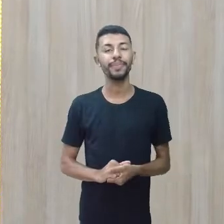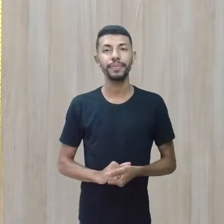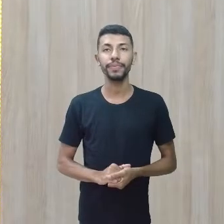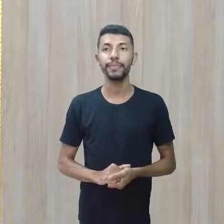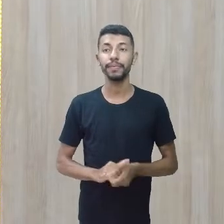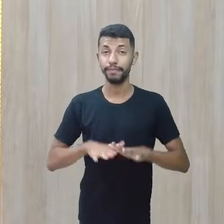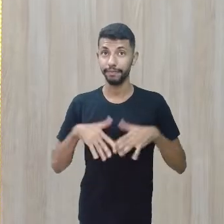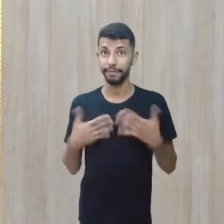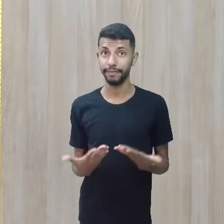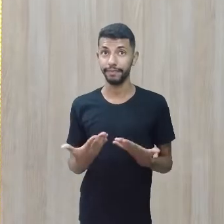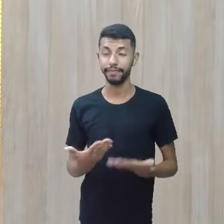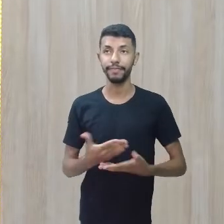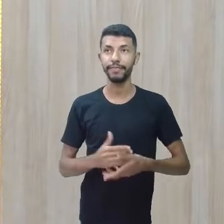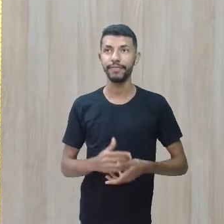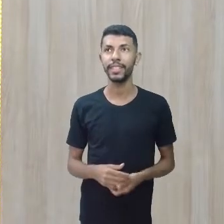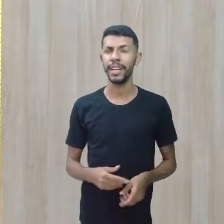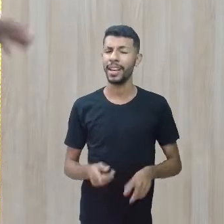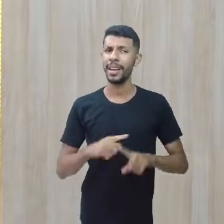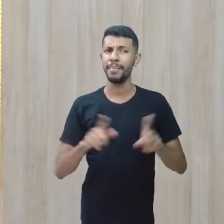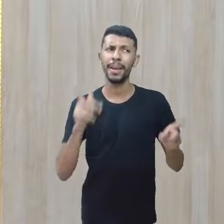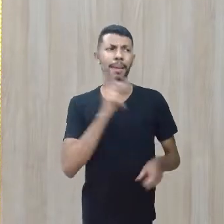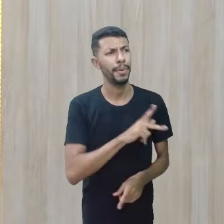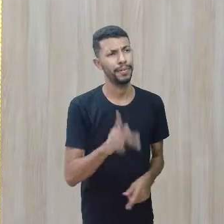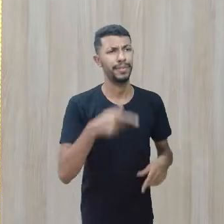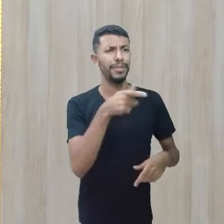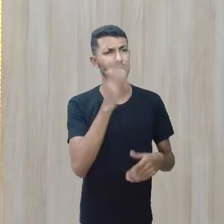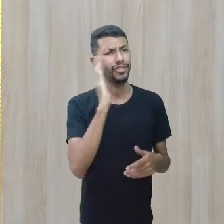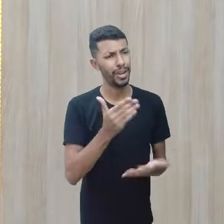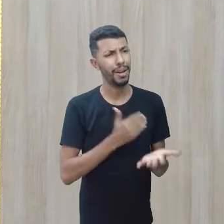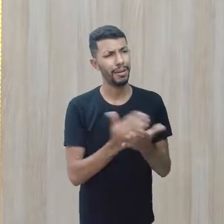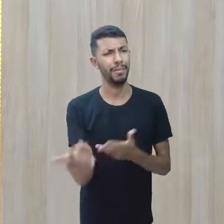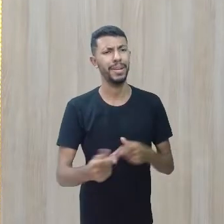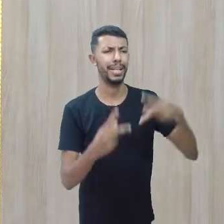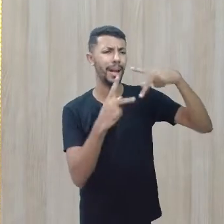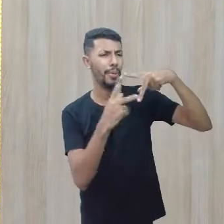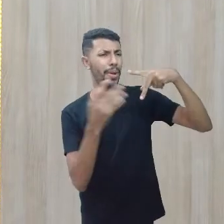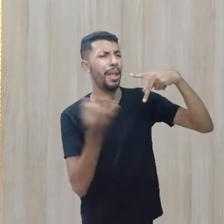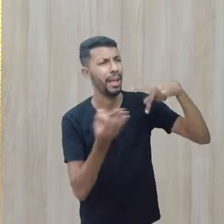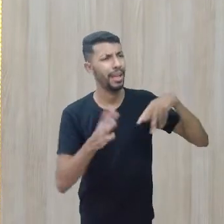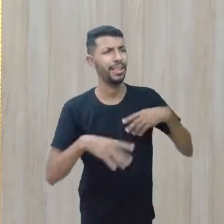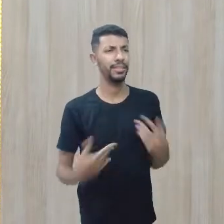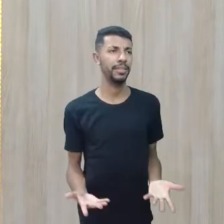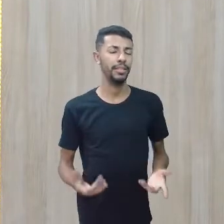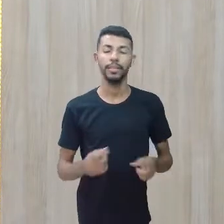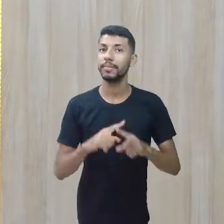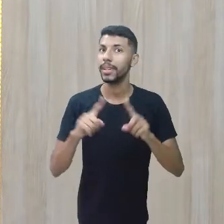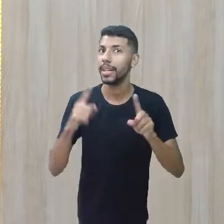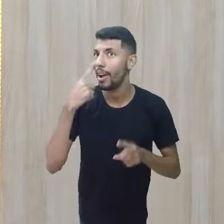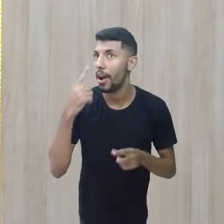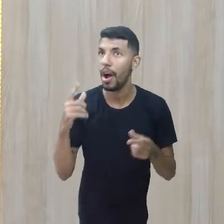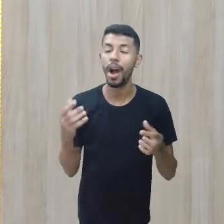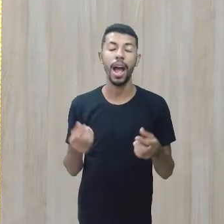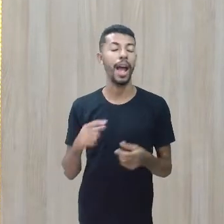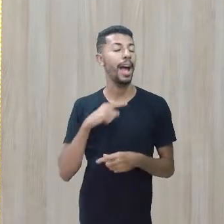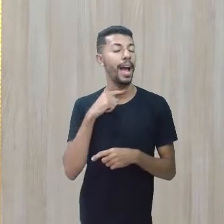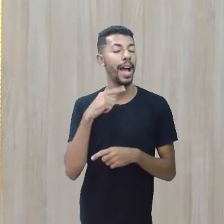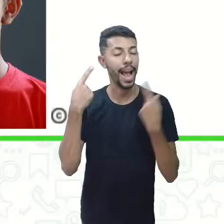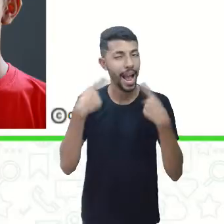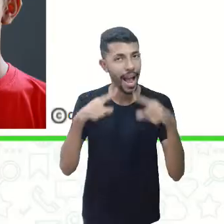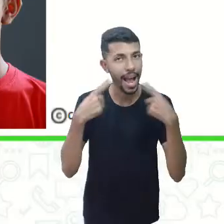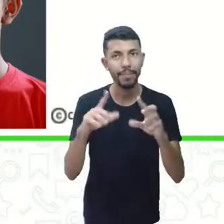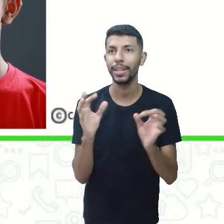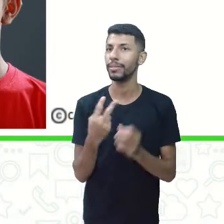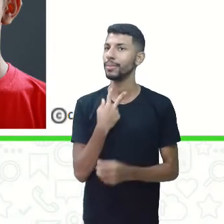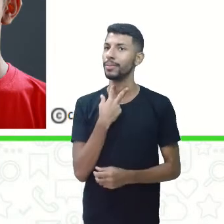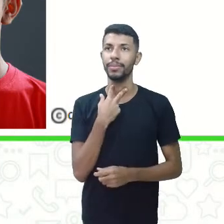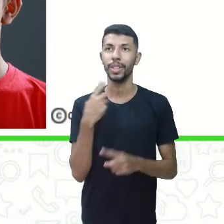Então, professora, a senhora já começa com esse negócio de quadrado perfeito, mas não pode reclamar. Quadrado perfeito, a gente já viu